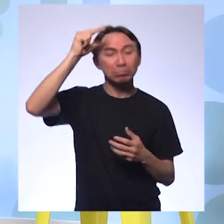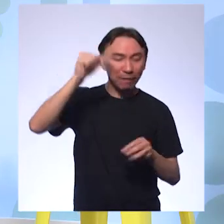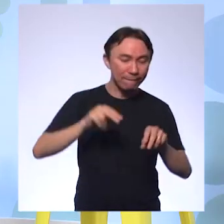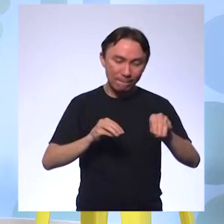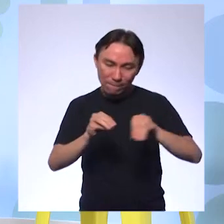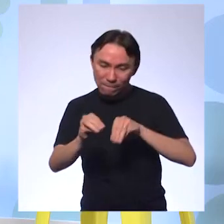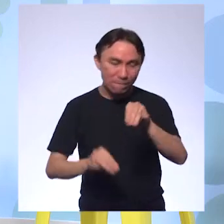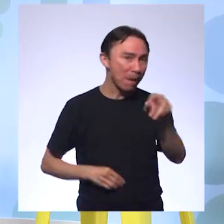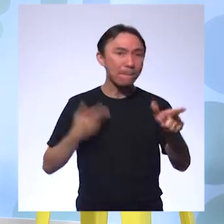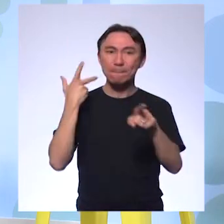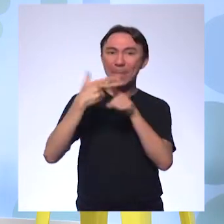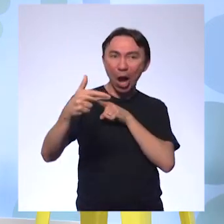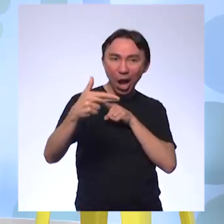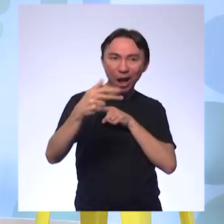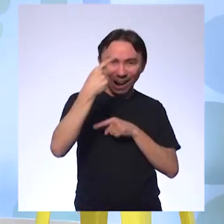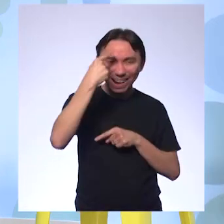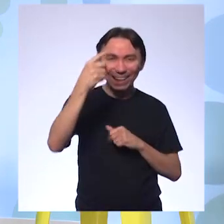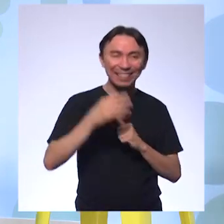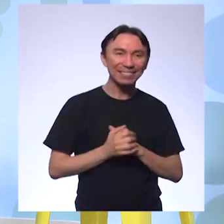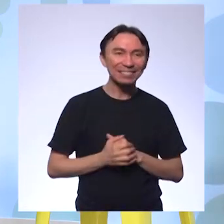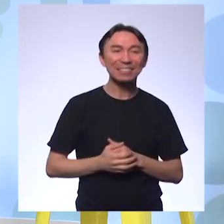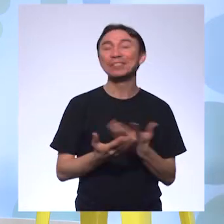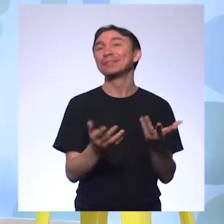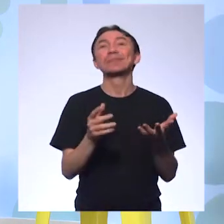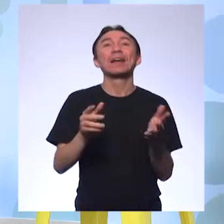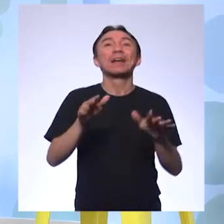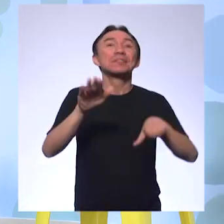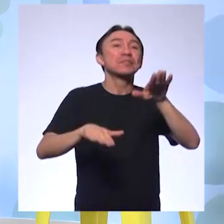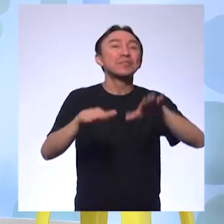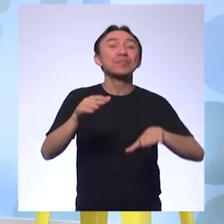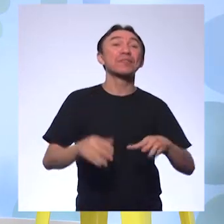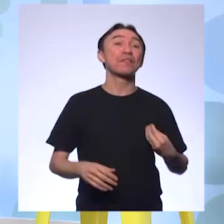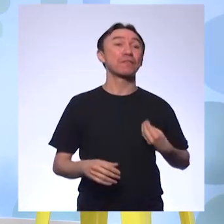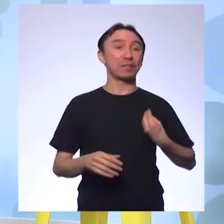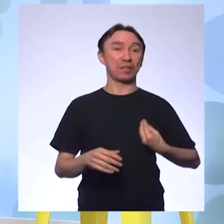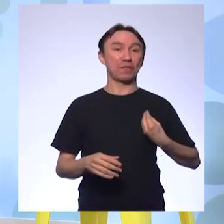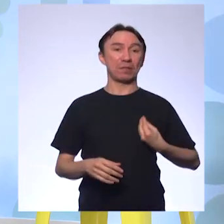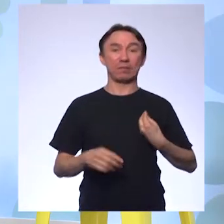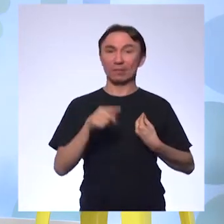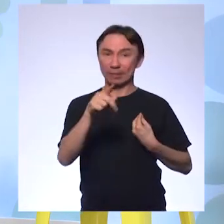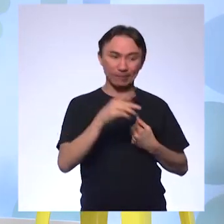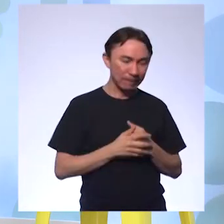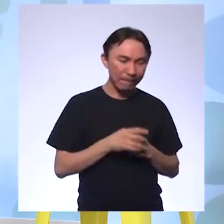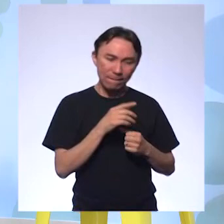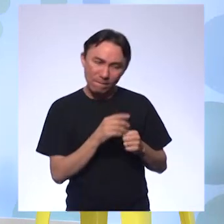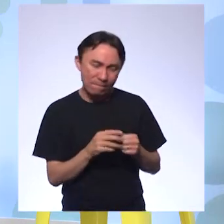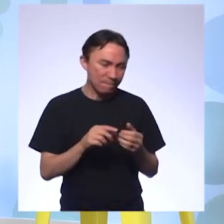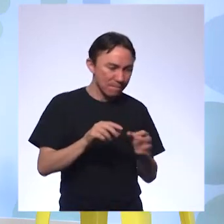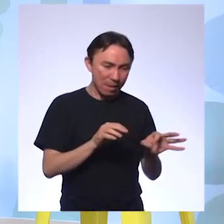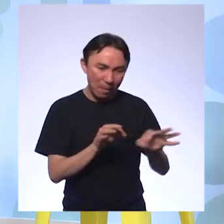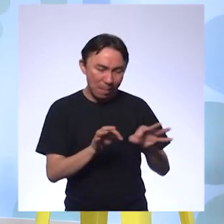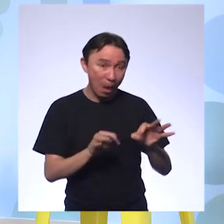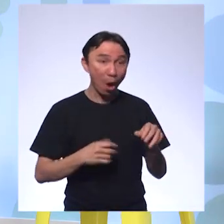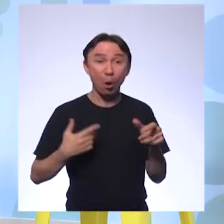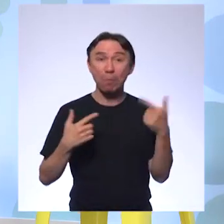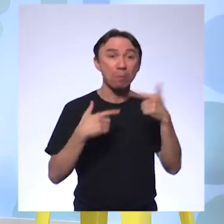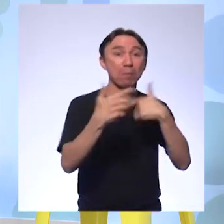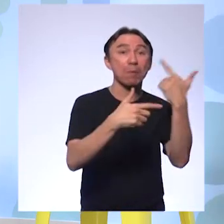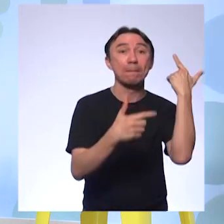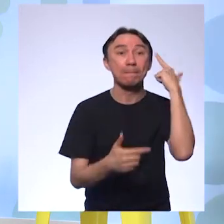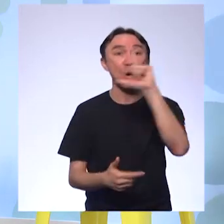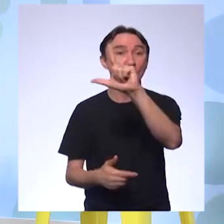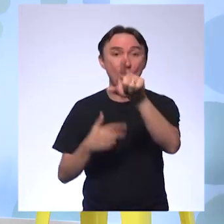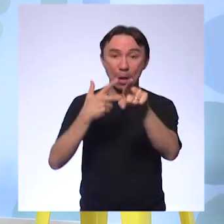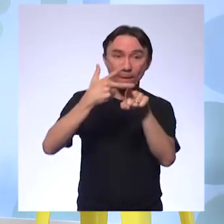né, muitas vezes a gente faz uma aposta e ganha, ou faz uma jogada e ganha, né, sai vitorioso,